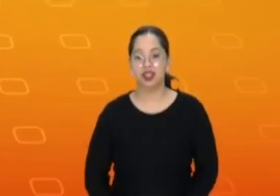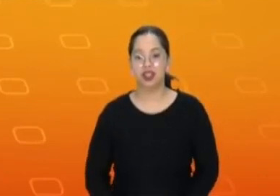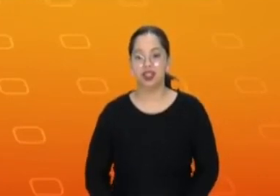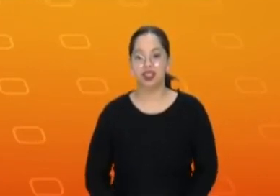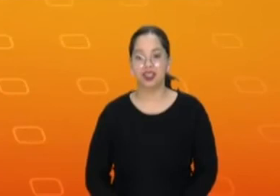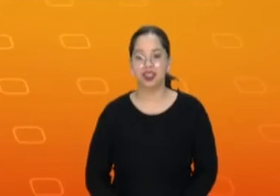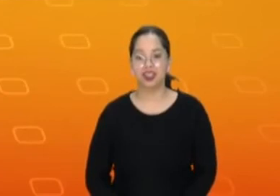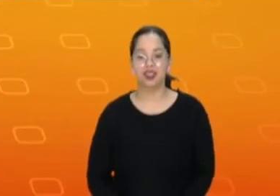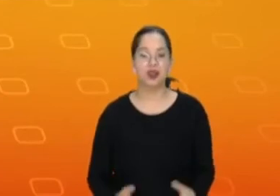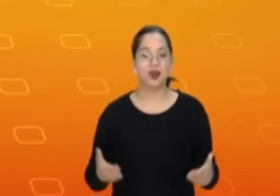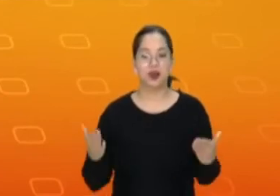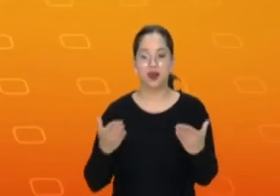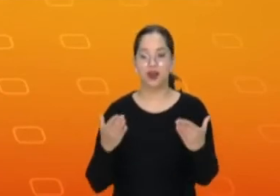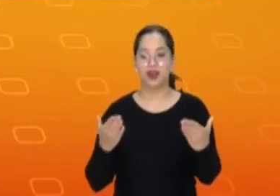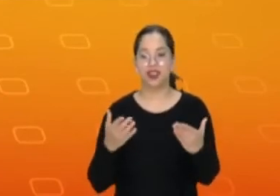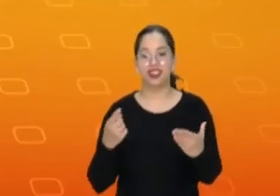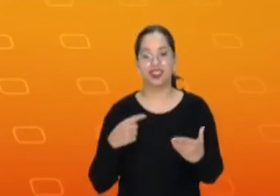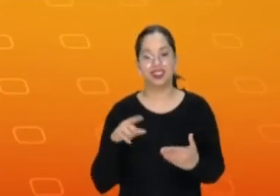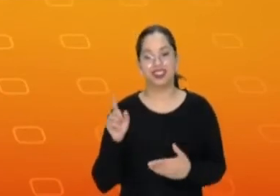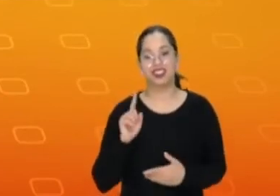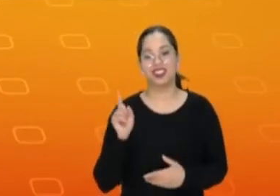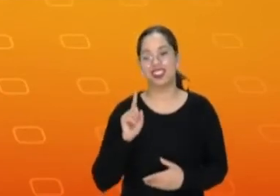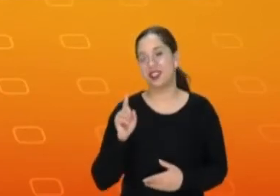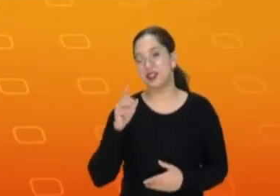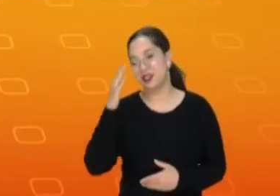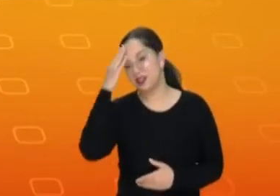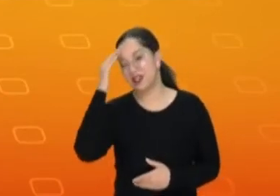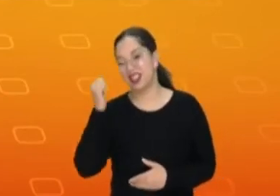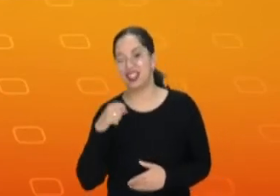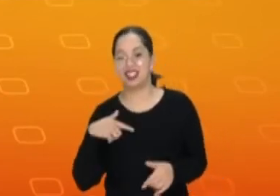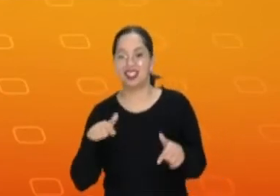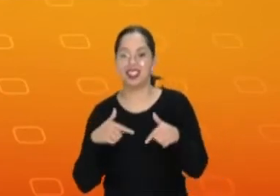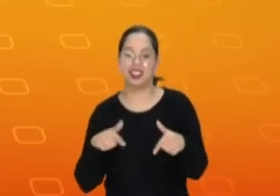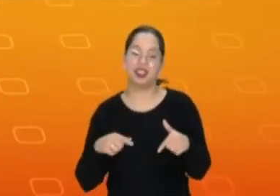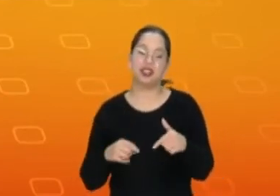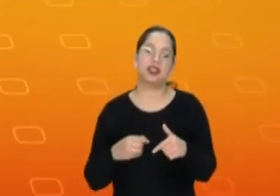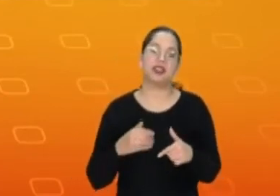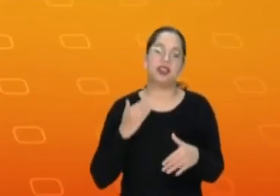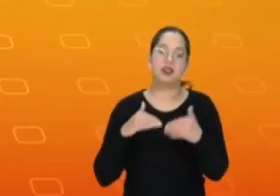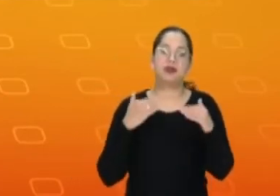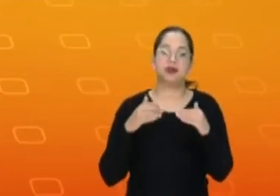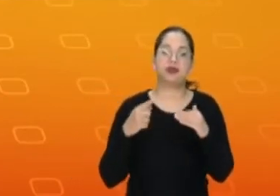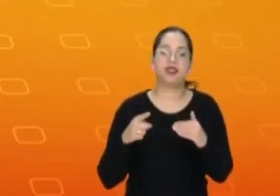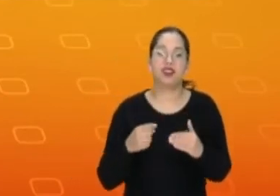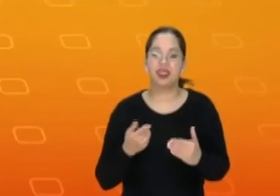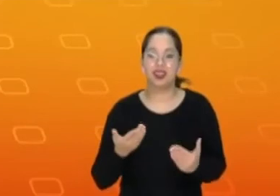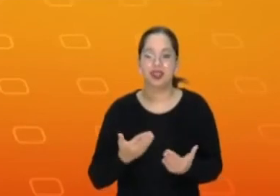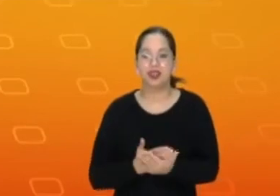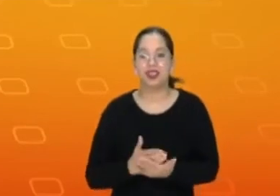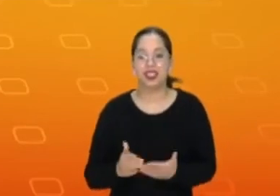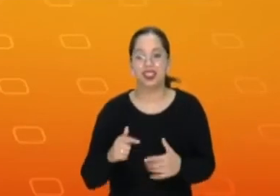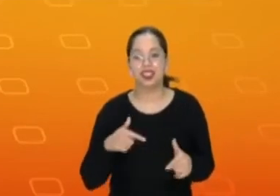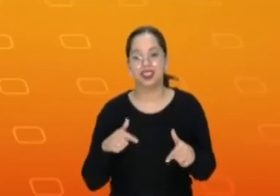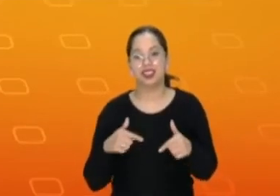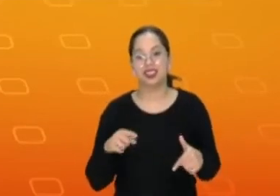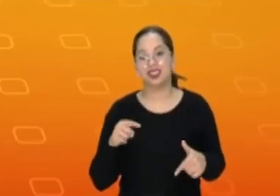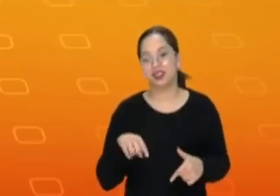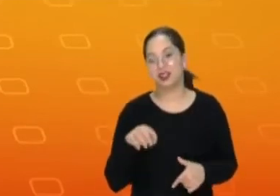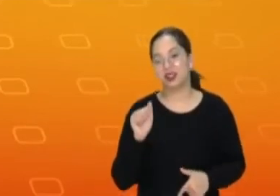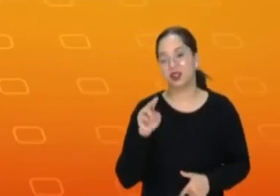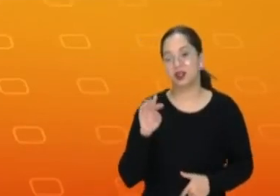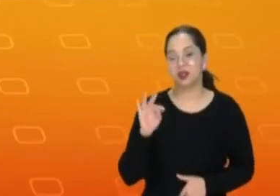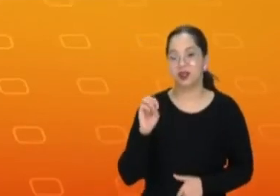grupo de televisão. Tenho formação de desenvolvimento, trabalhei muito com automação industrial e comecei a trabalhar com automação de processos